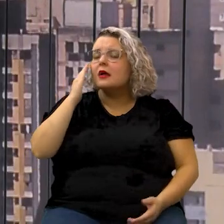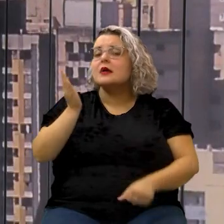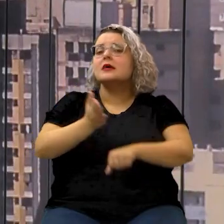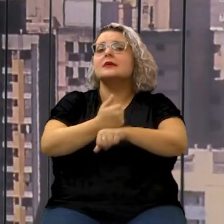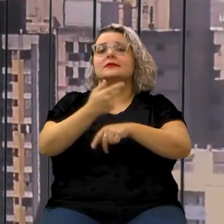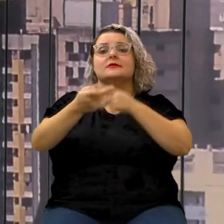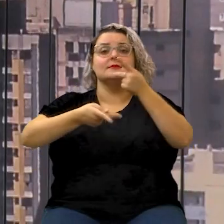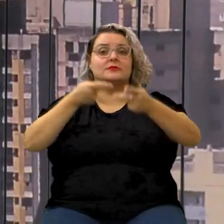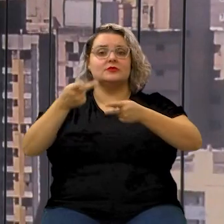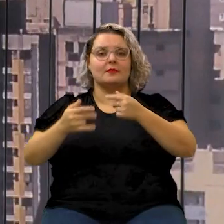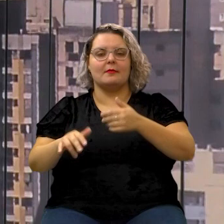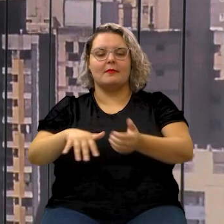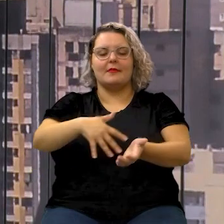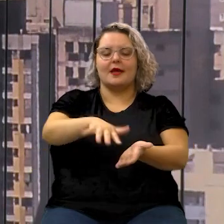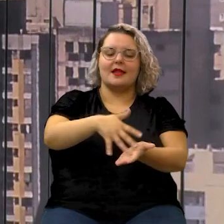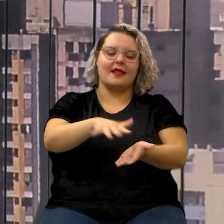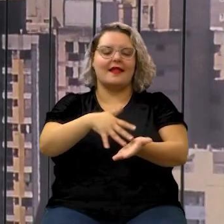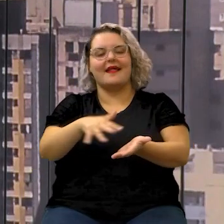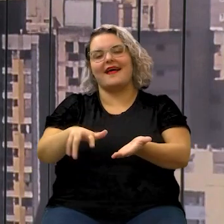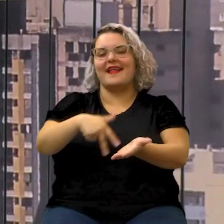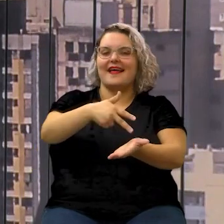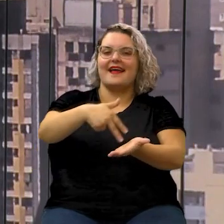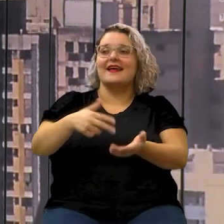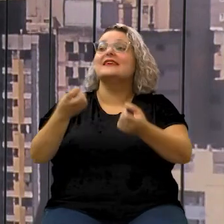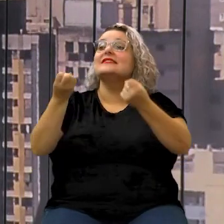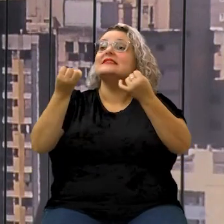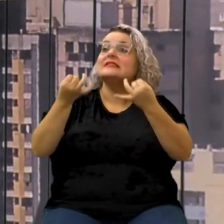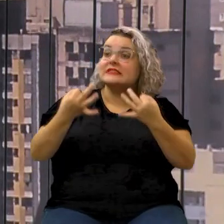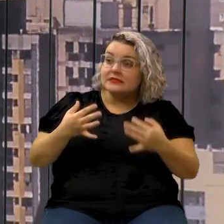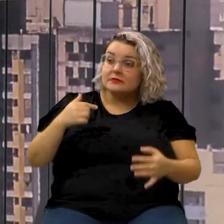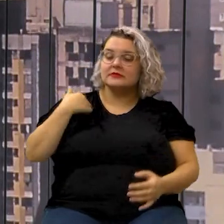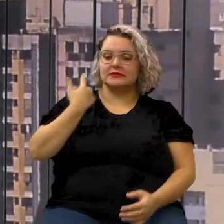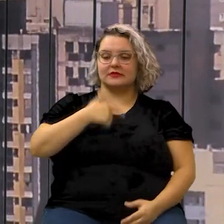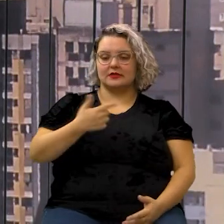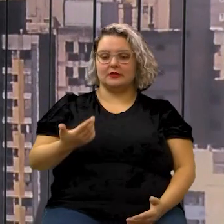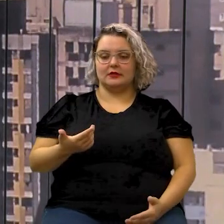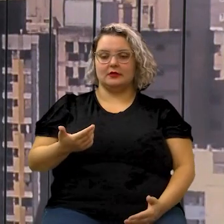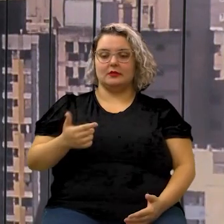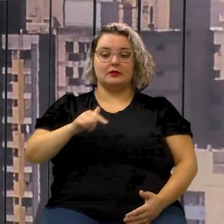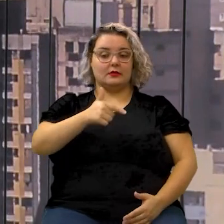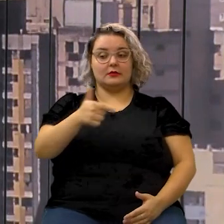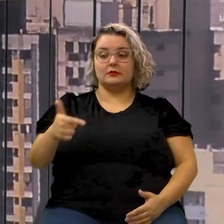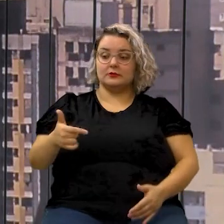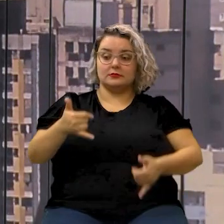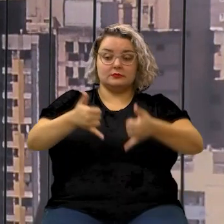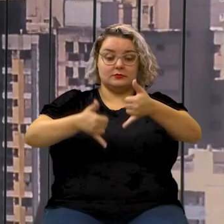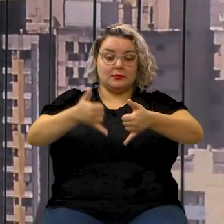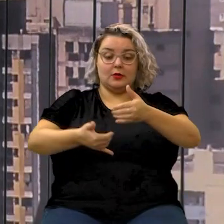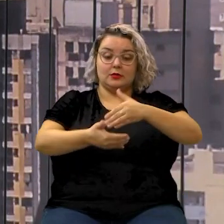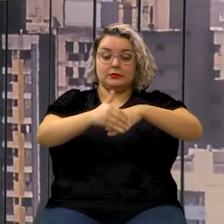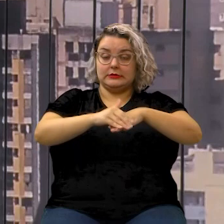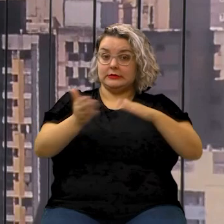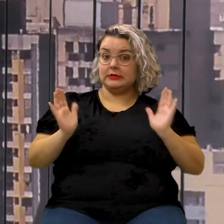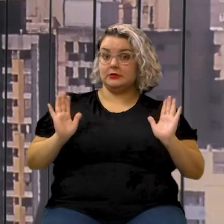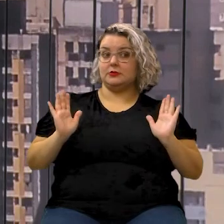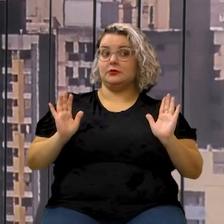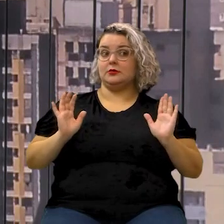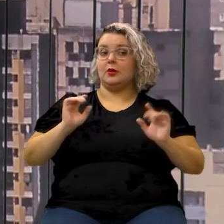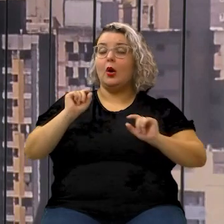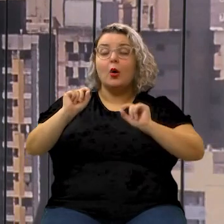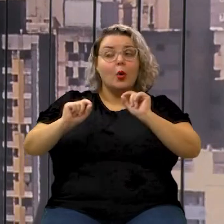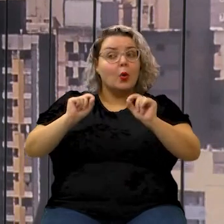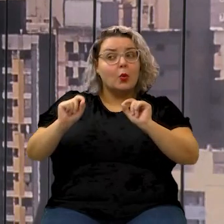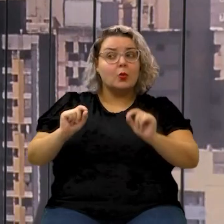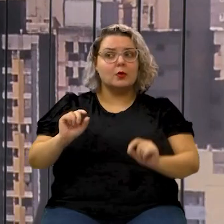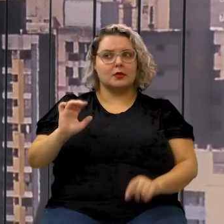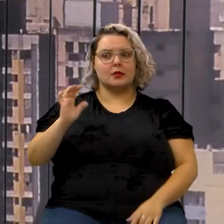da gente falar de samba no pé, explica pra gente, eu tô até sem salto, ó. Me explica o que